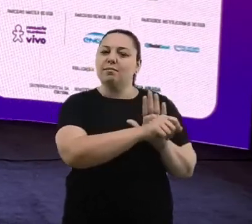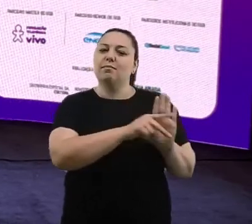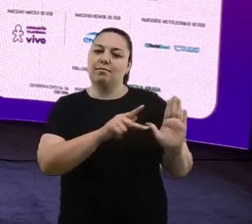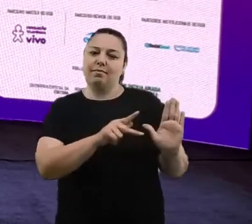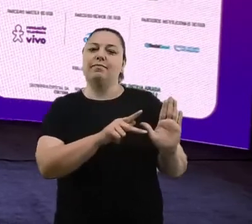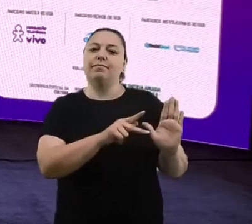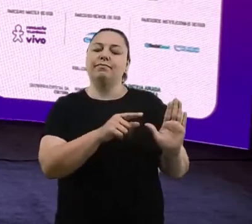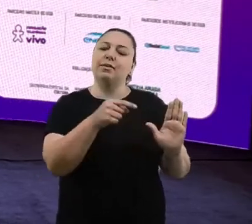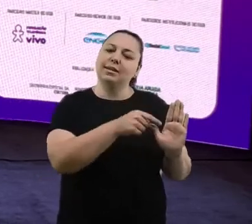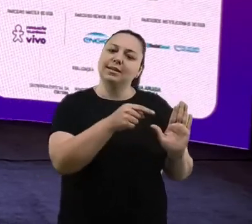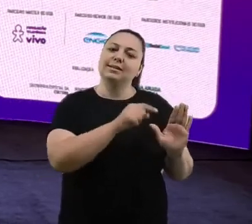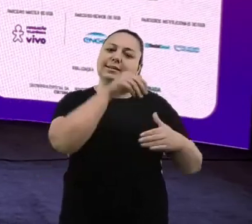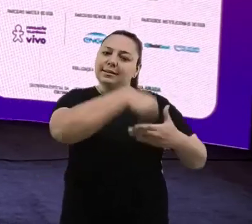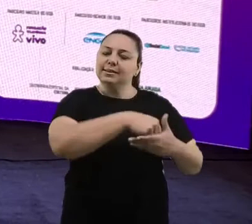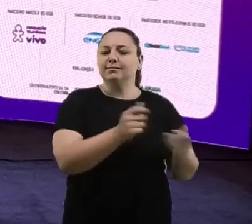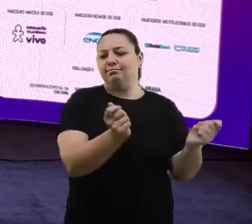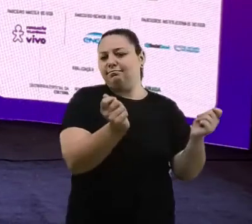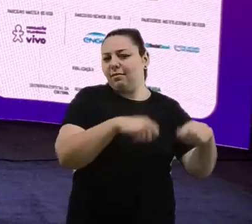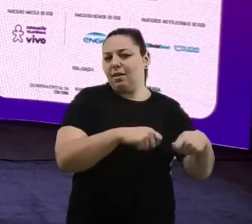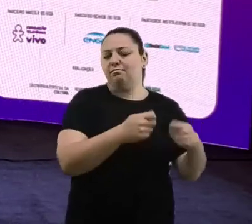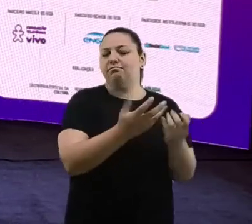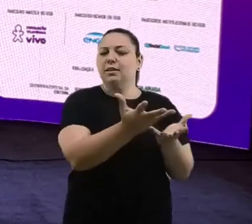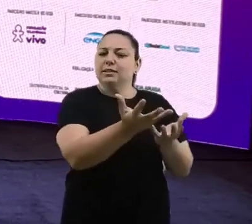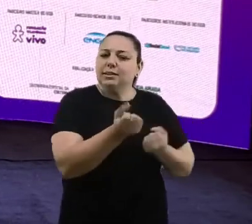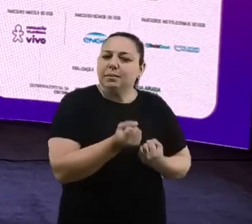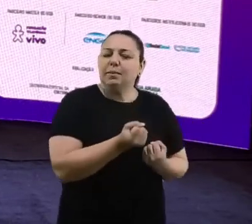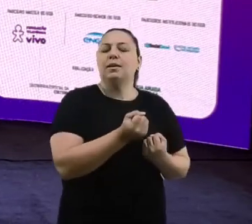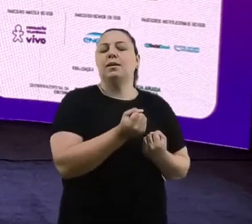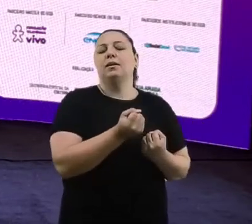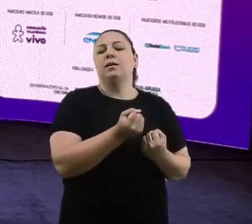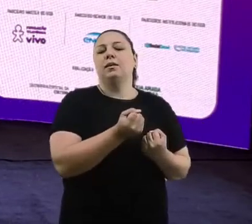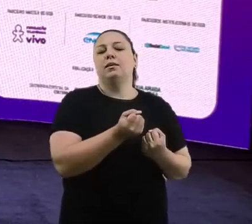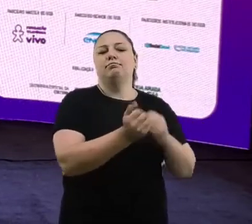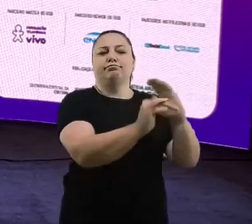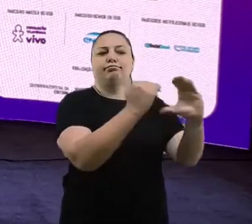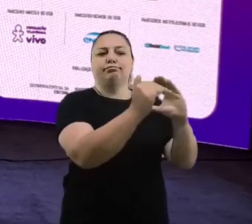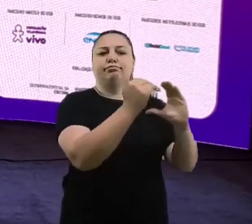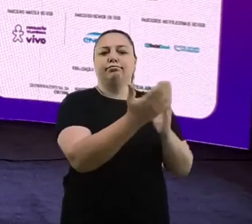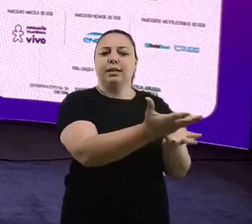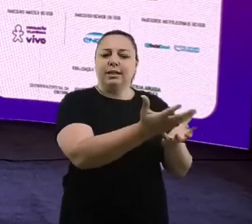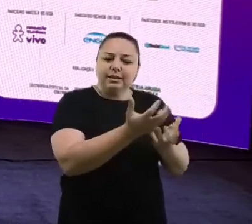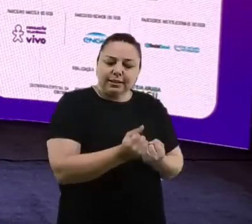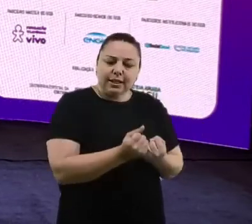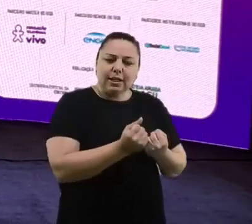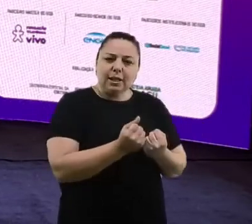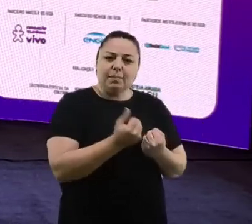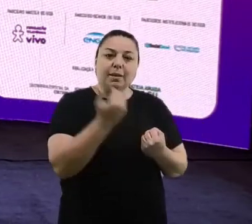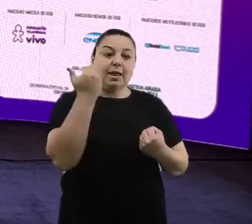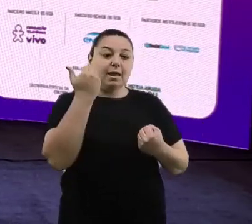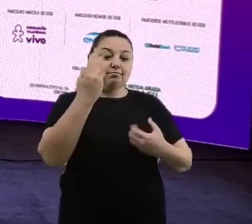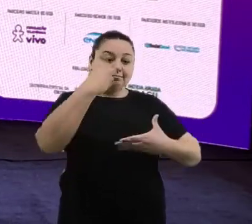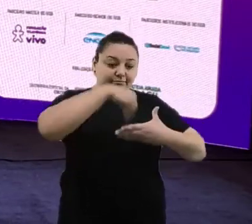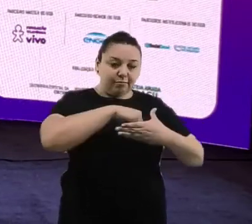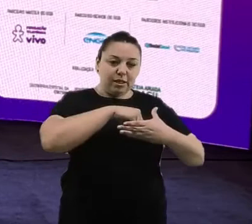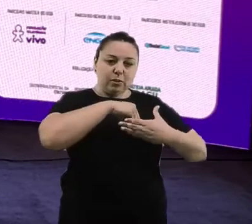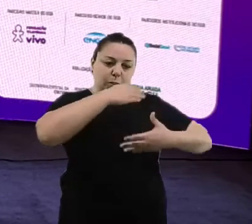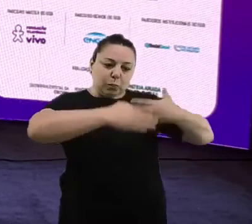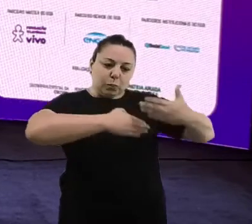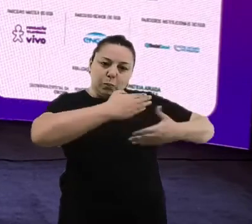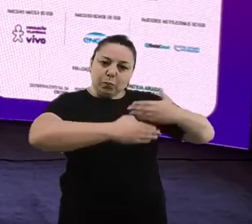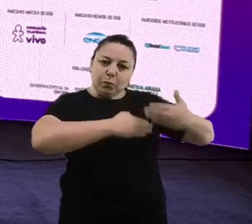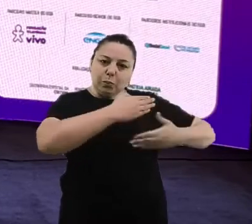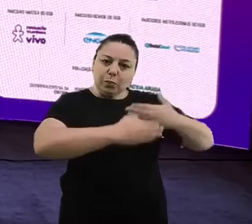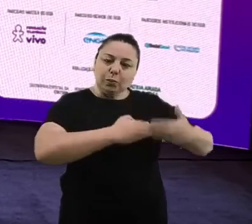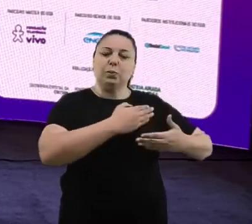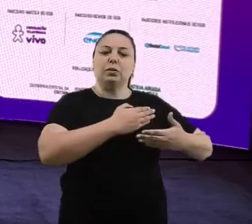de receber mensagens dos usuários, processar essas mensagens, utilizar